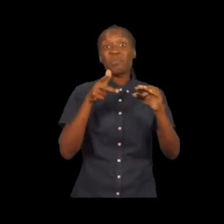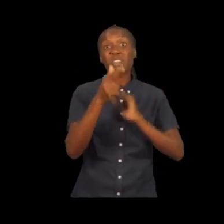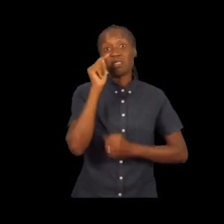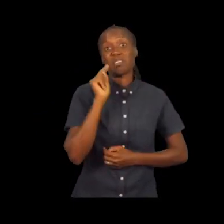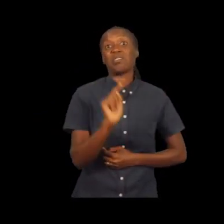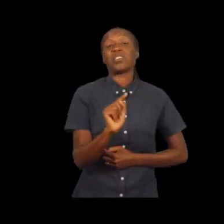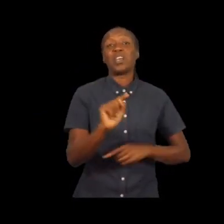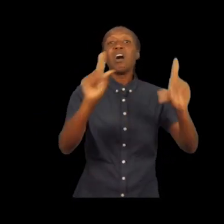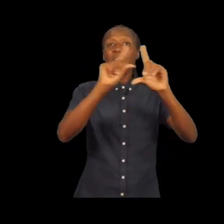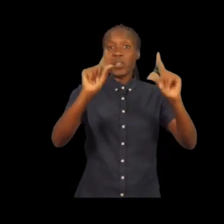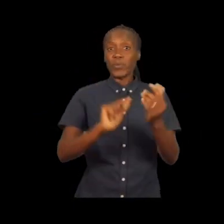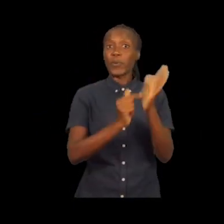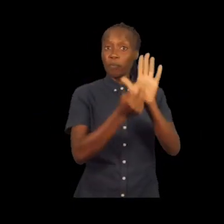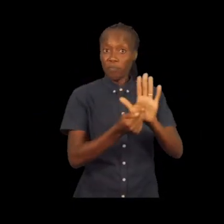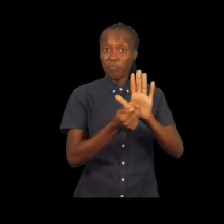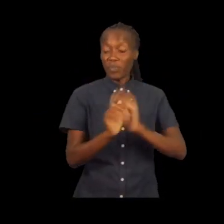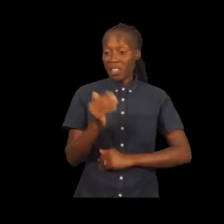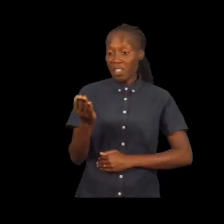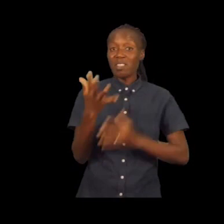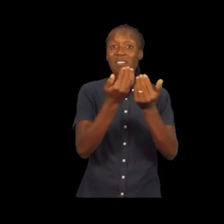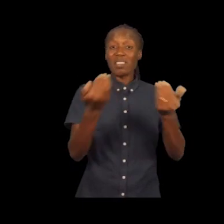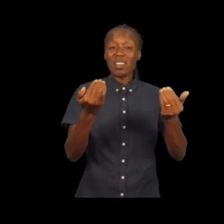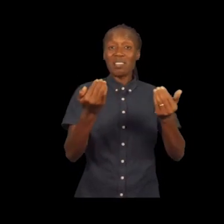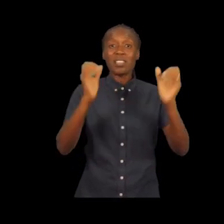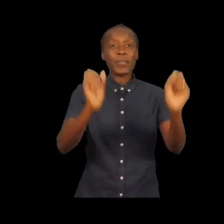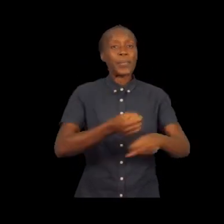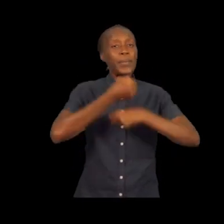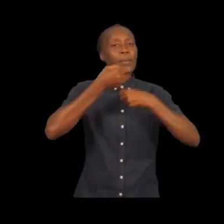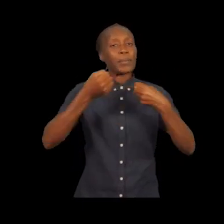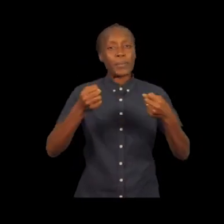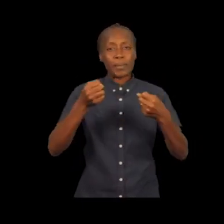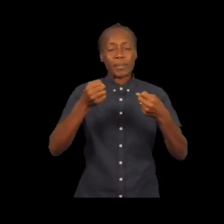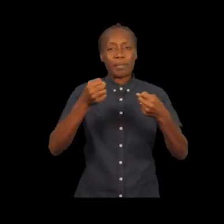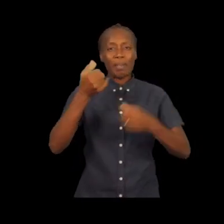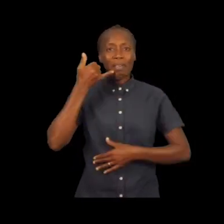validado tem que ter autorização do professor dizer grava lá